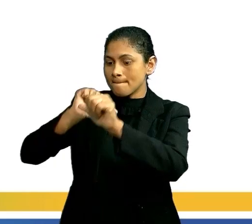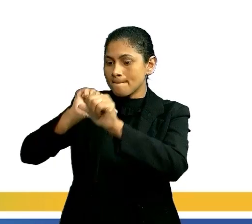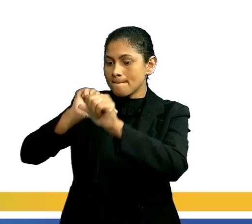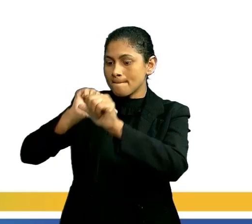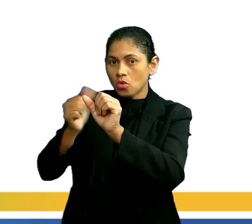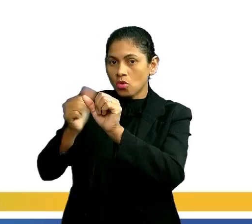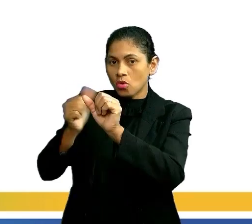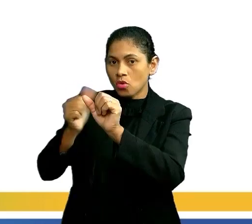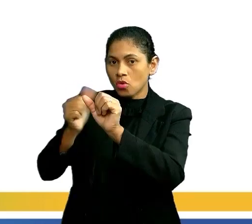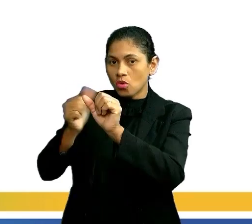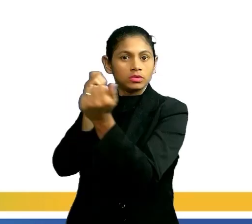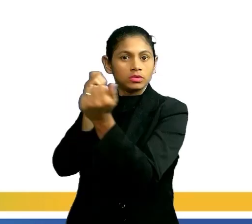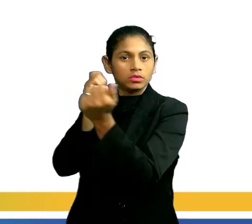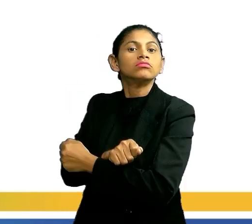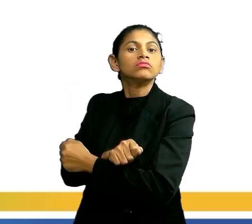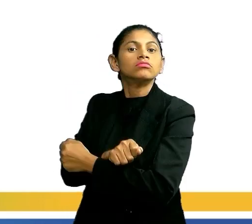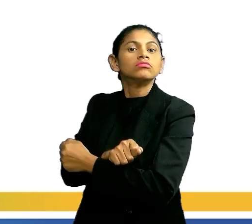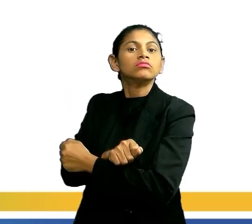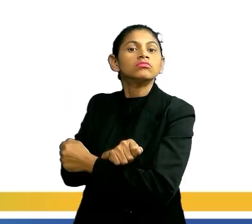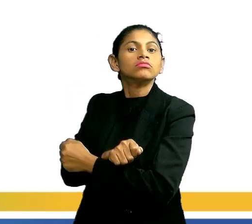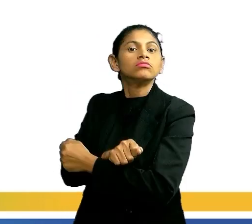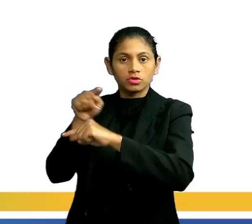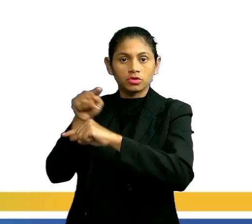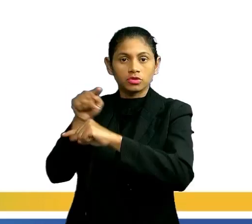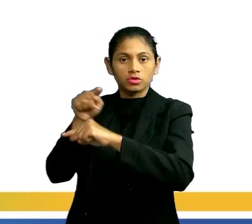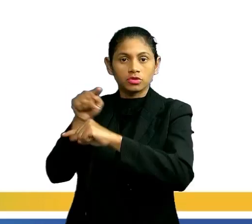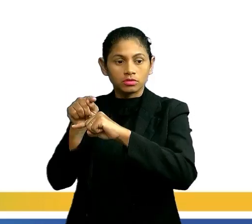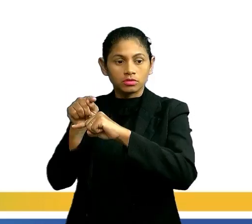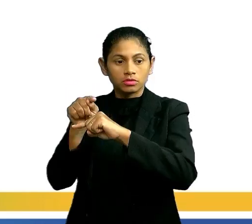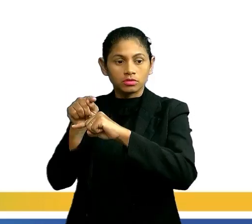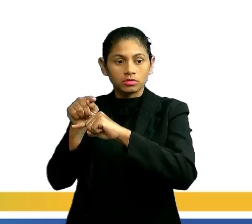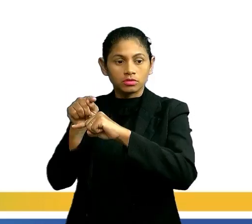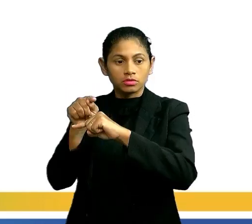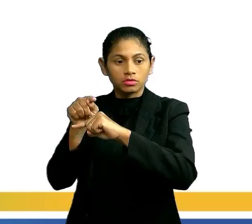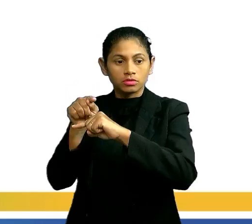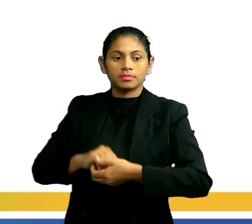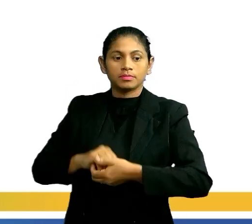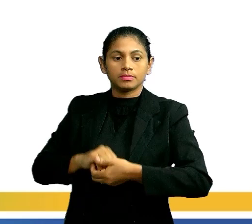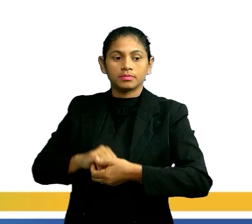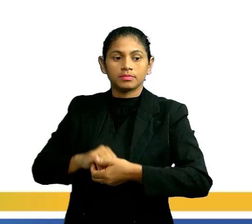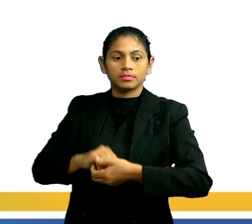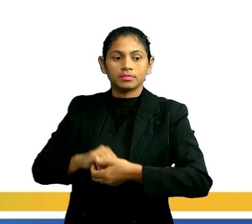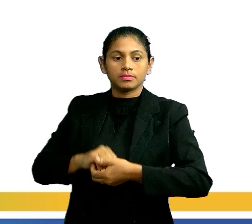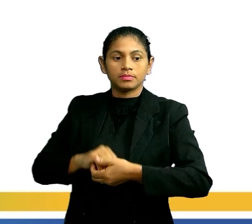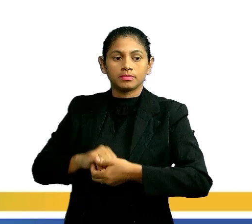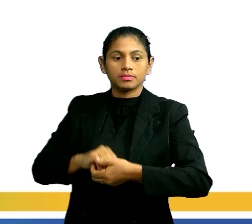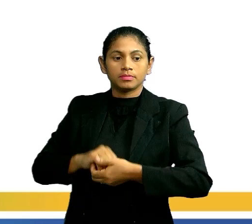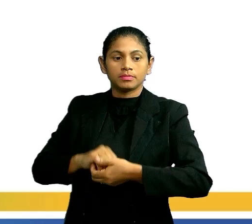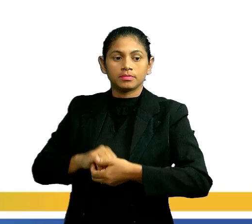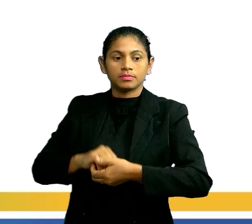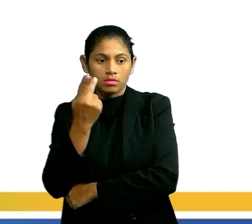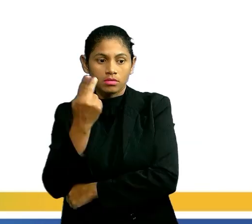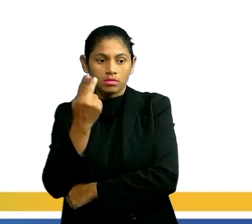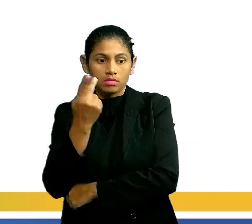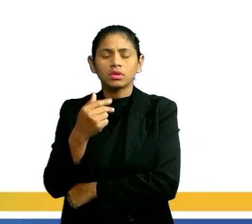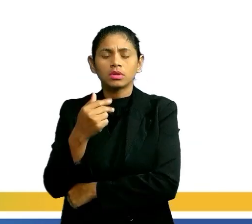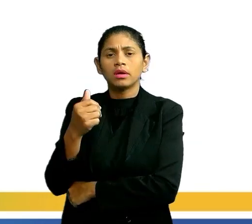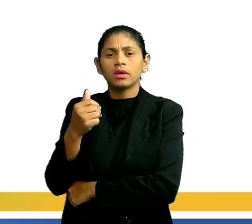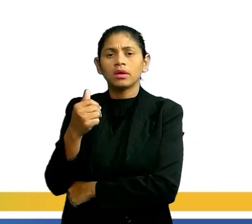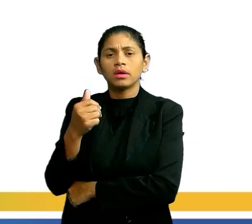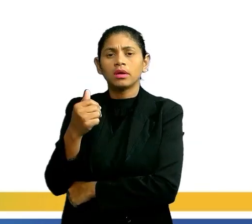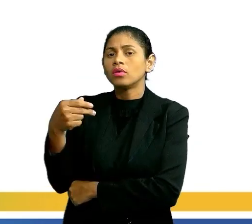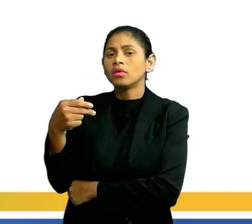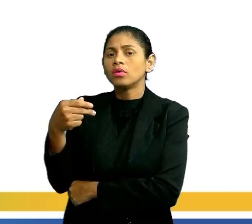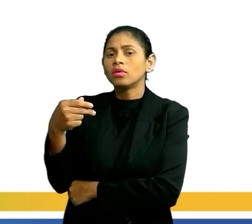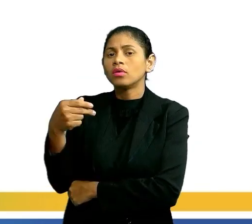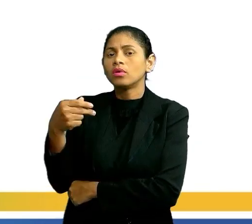igual a h, que é justamente o quê? A altura. Logo, essa altura vai dar quanto? 16 centímetros. Aí eu pergunto para vocês,